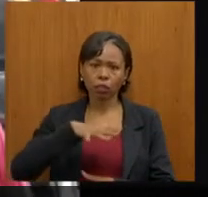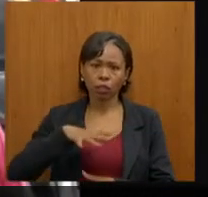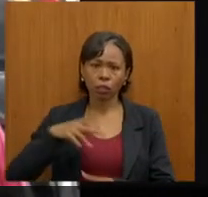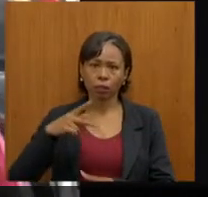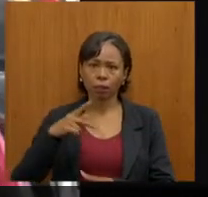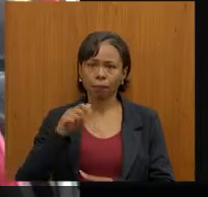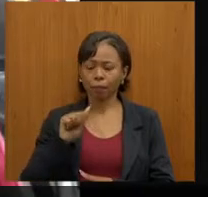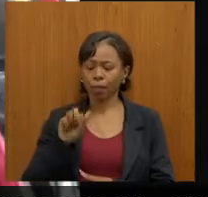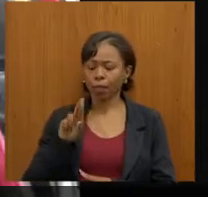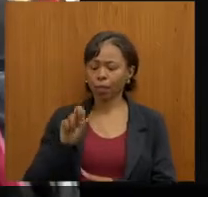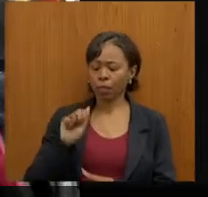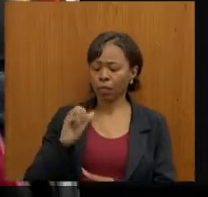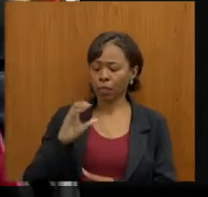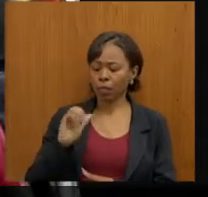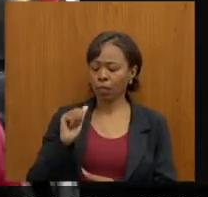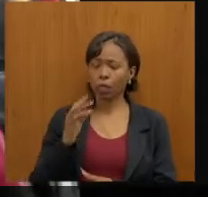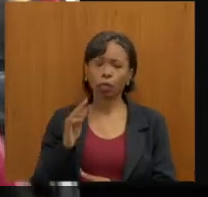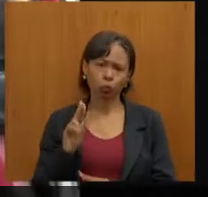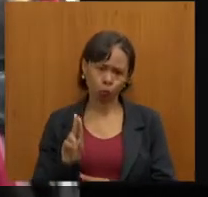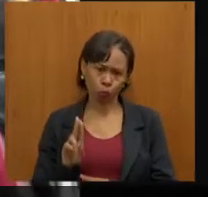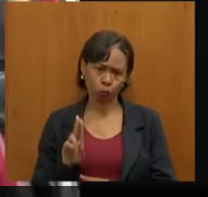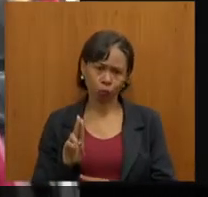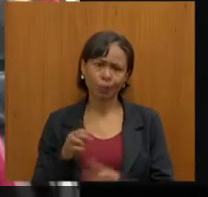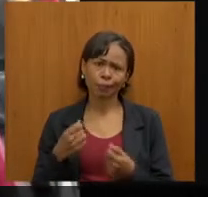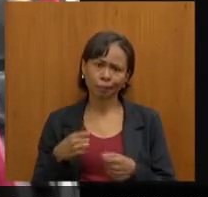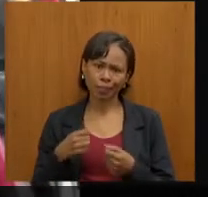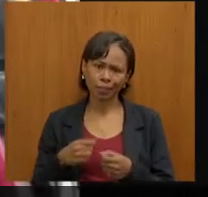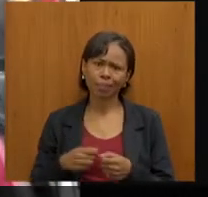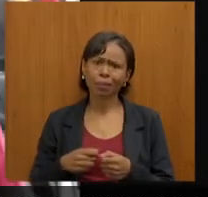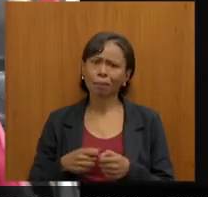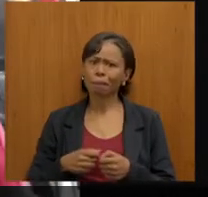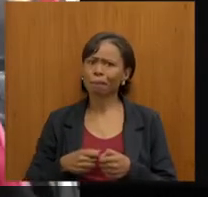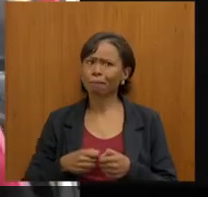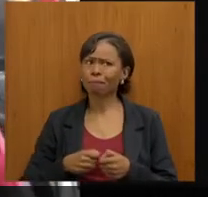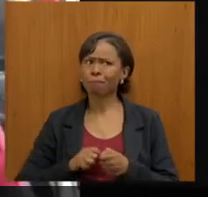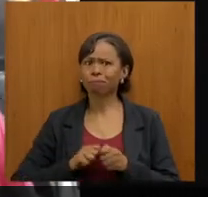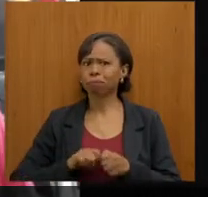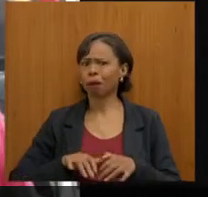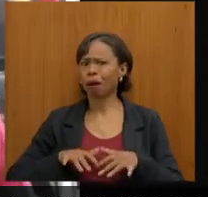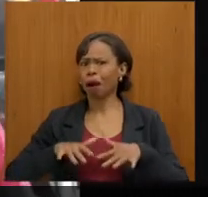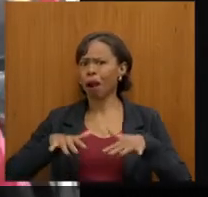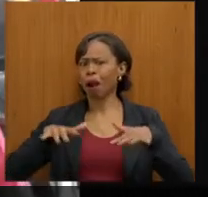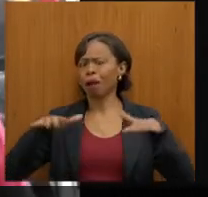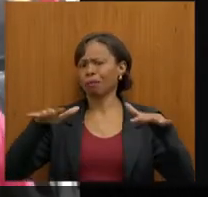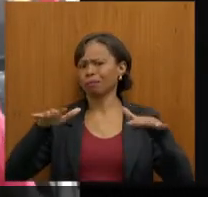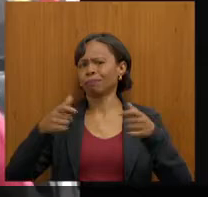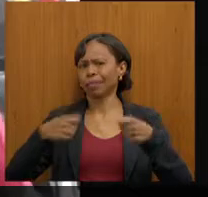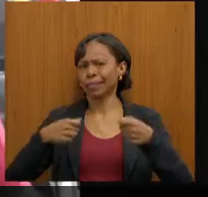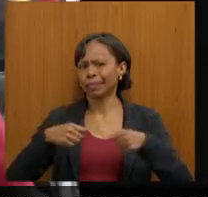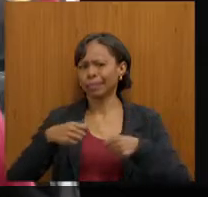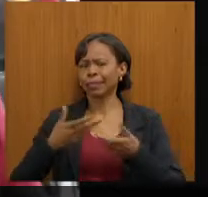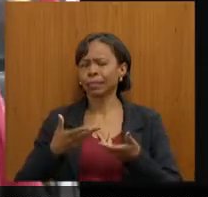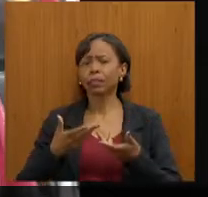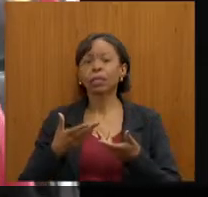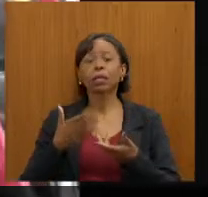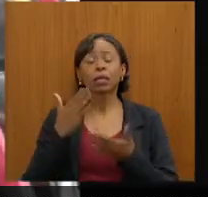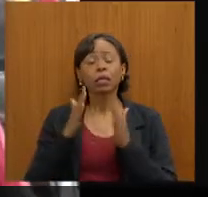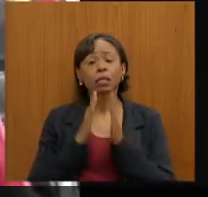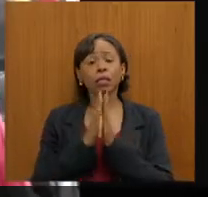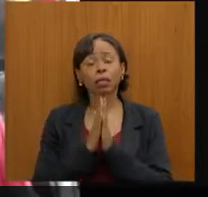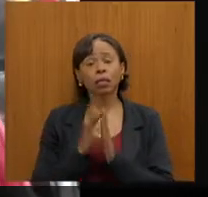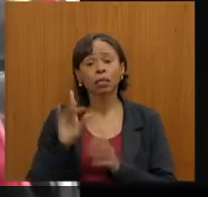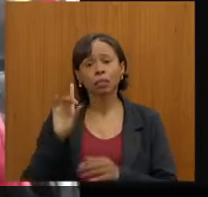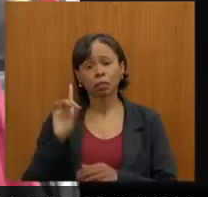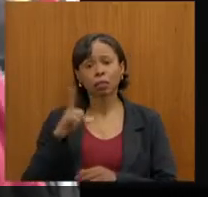digamos assim que multiplicar e fazer multiplicadores nós temos agora a tua aqui graças a Deus né